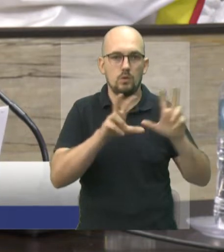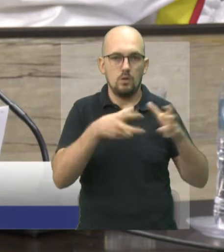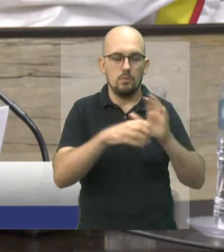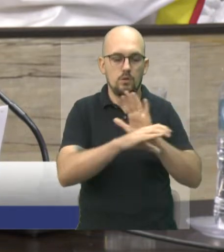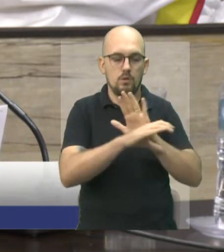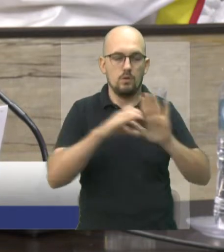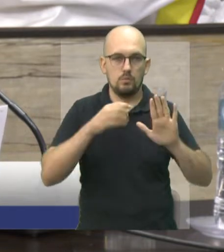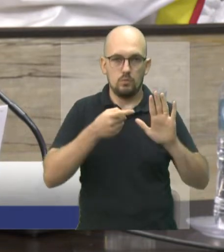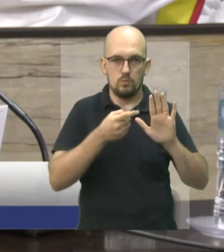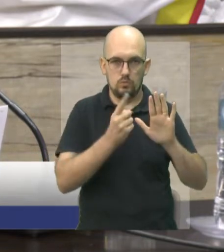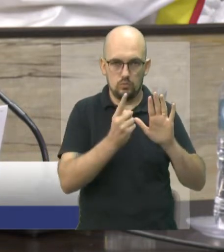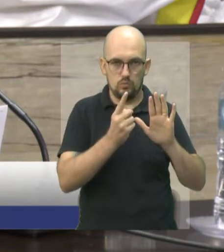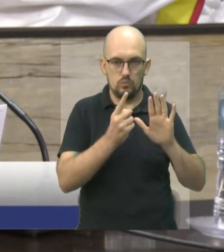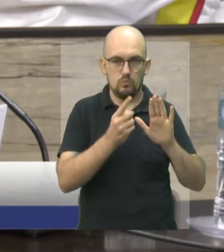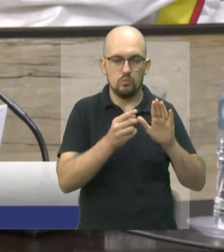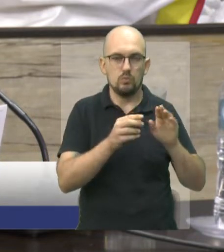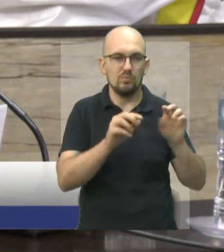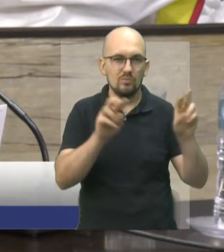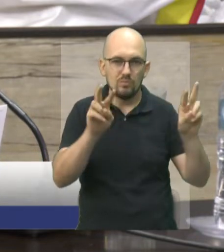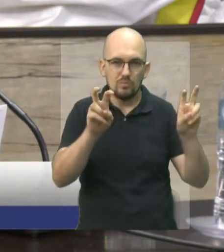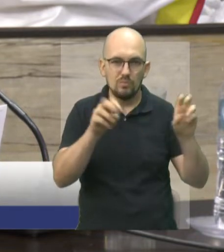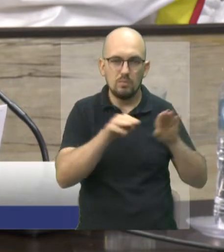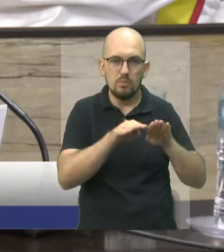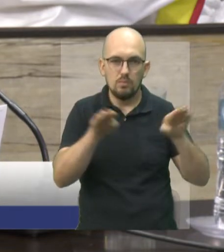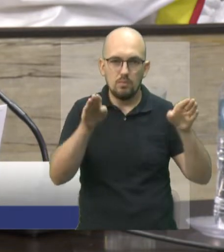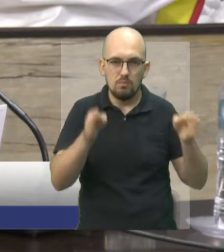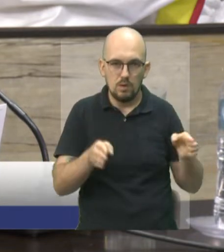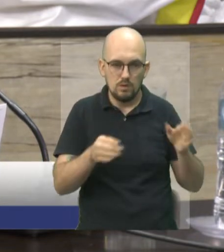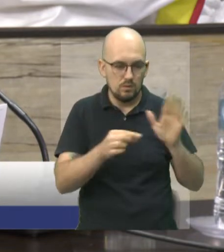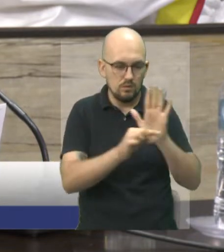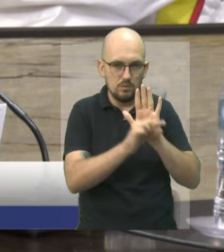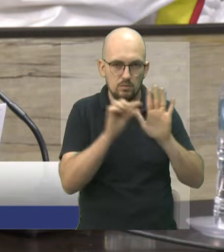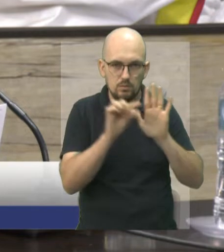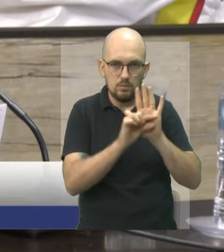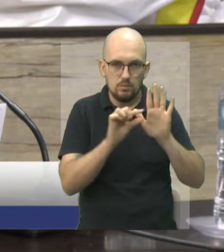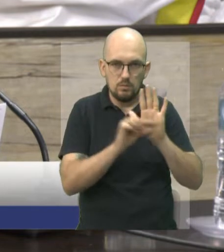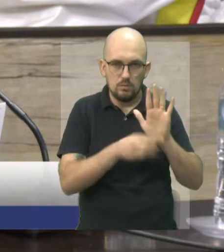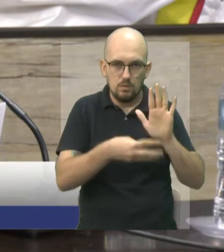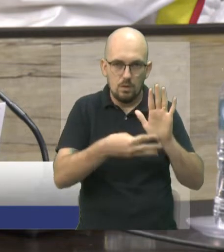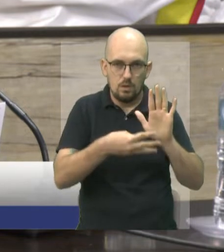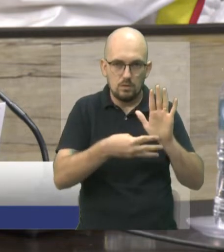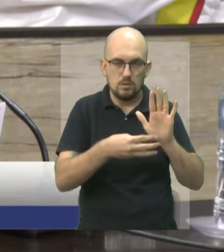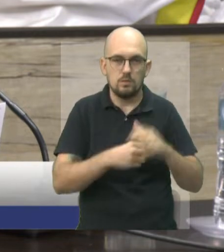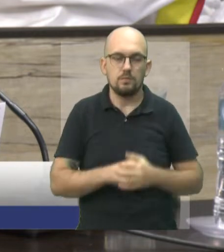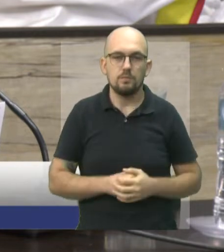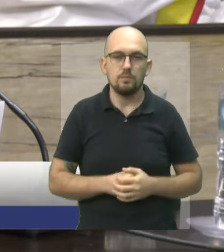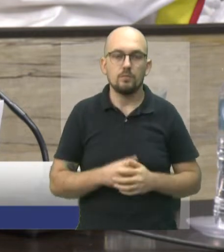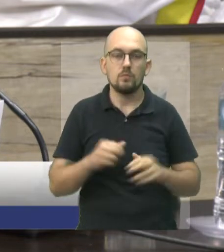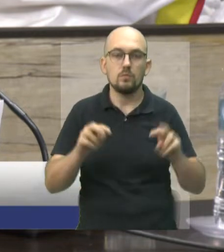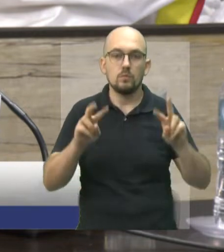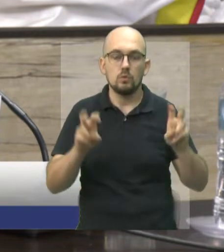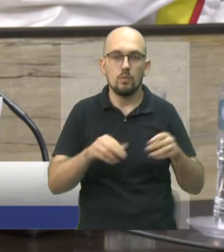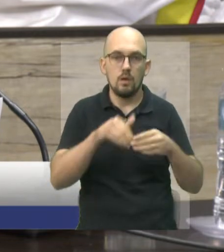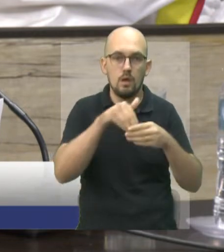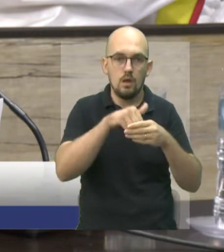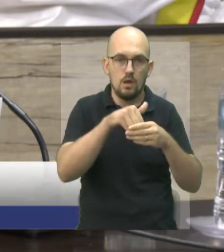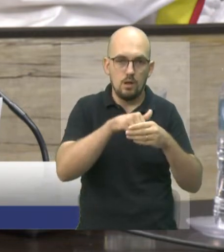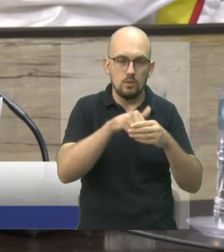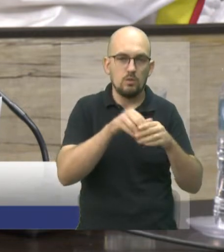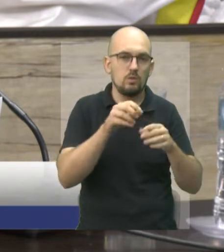1, da Mesa, seção 3, da eleição, artigo 6º ao